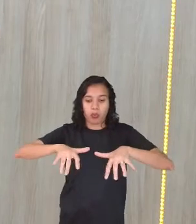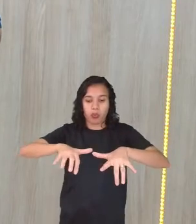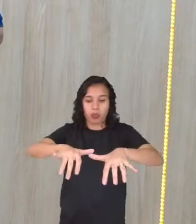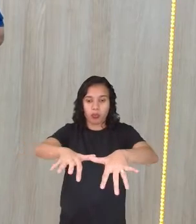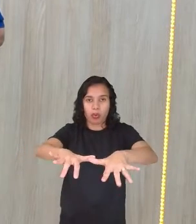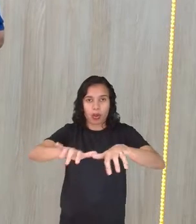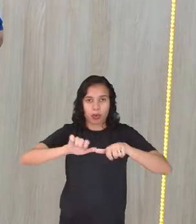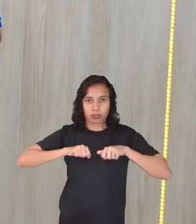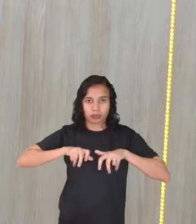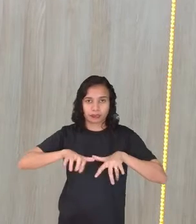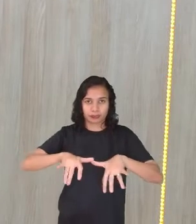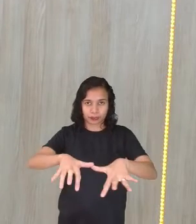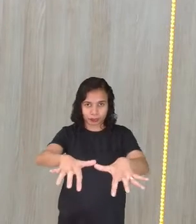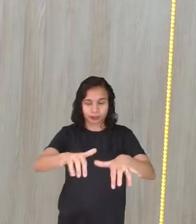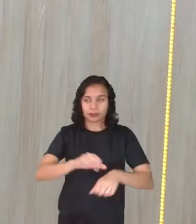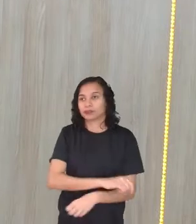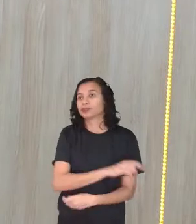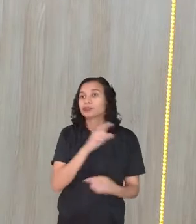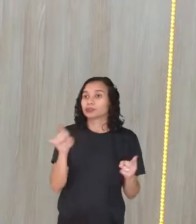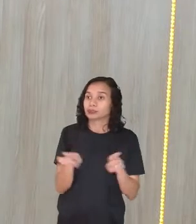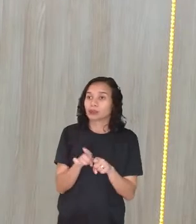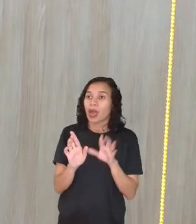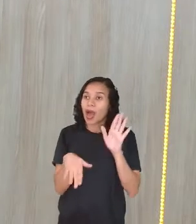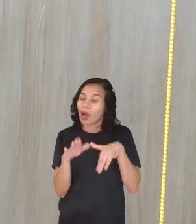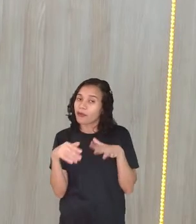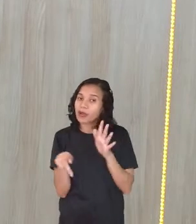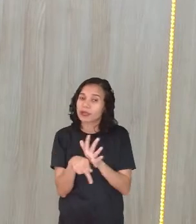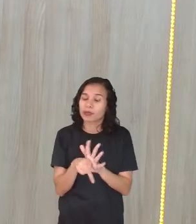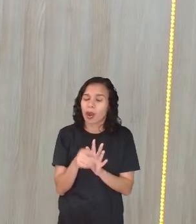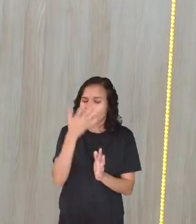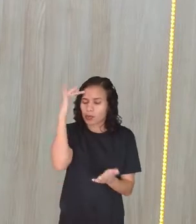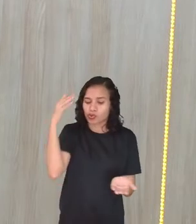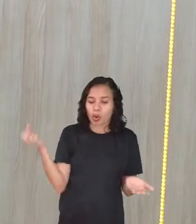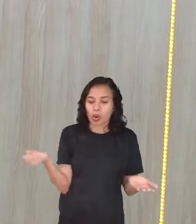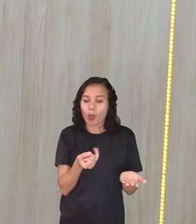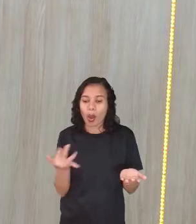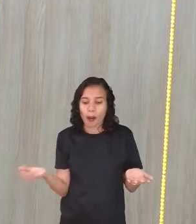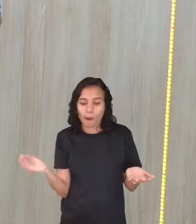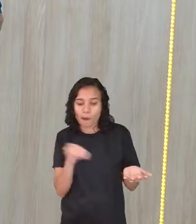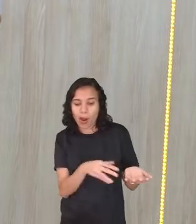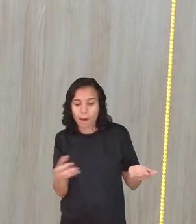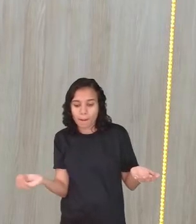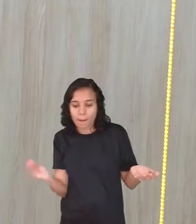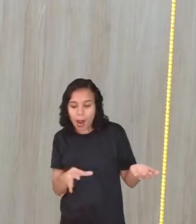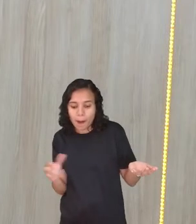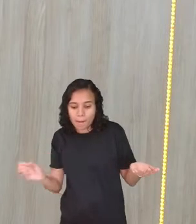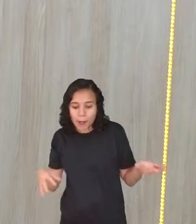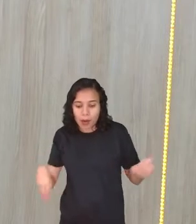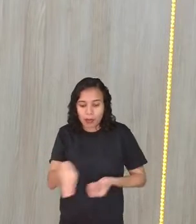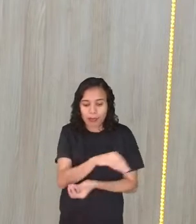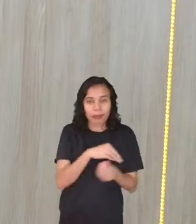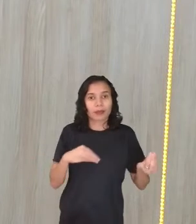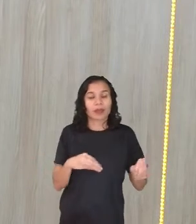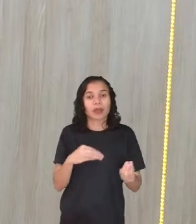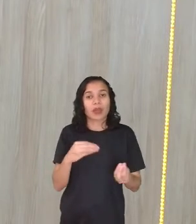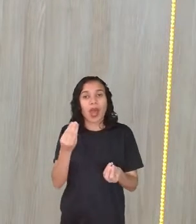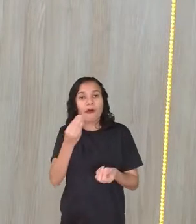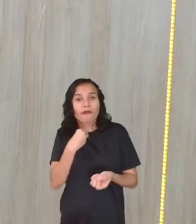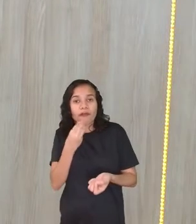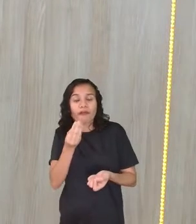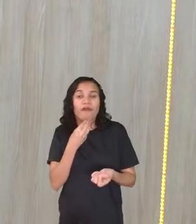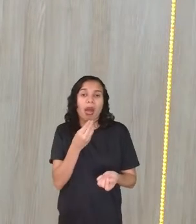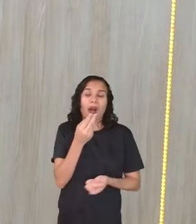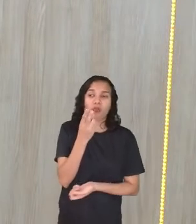esses nutrientes. Ou, às vezes, diretamente no solo. Então, esse solo apresenta uma pobreza de alguns